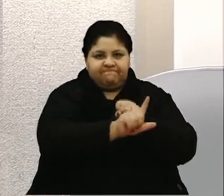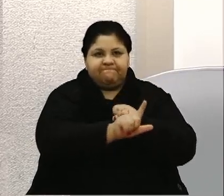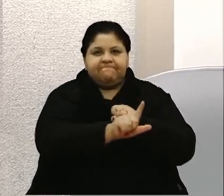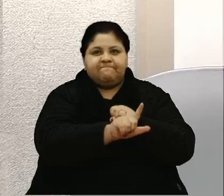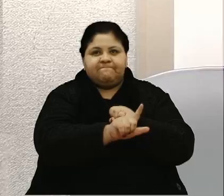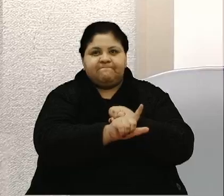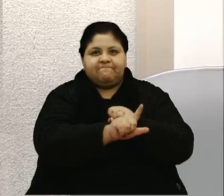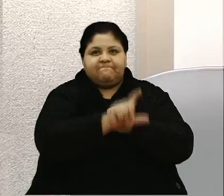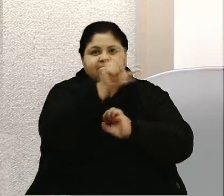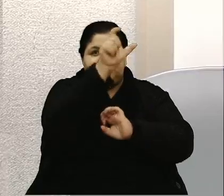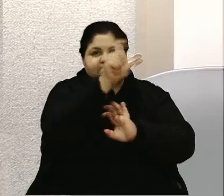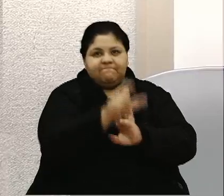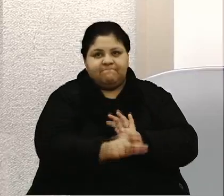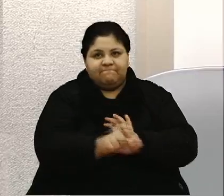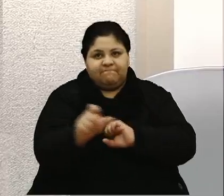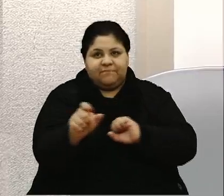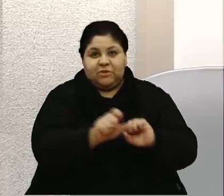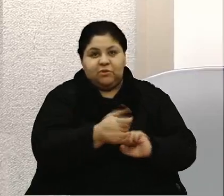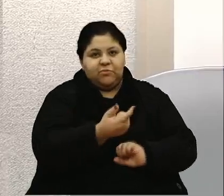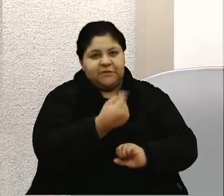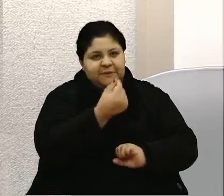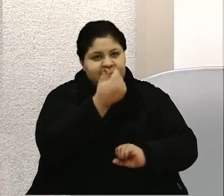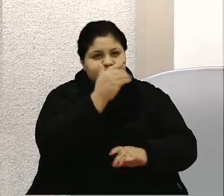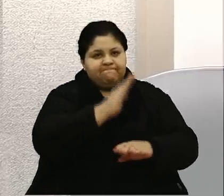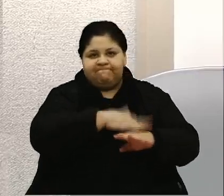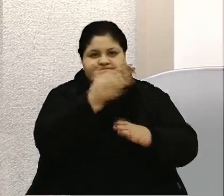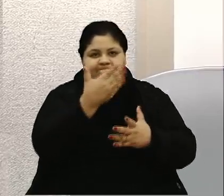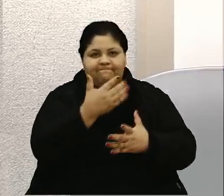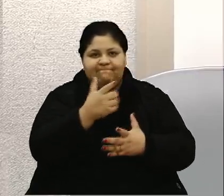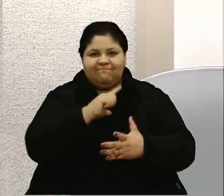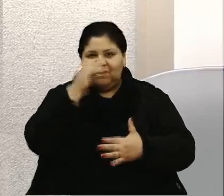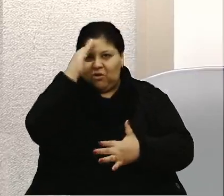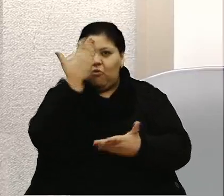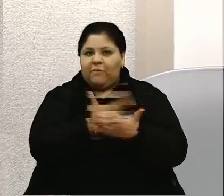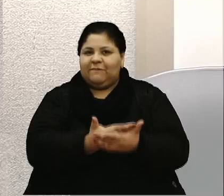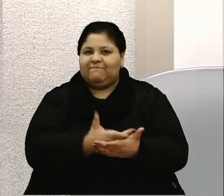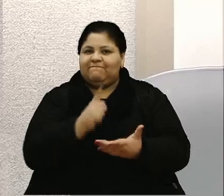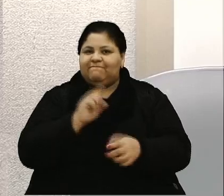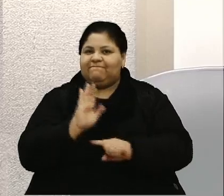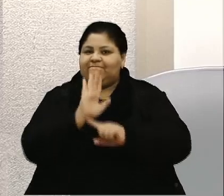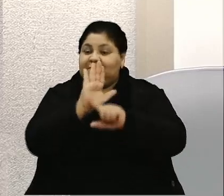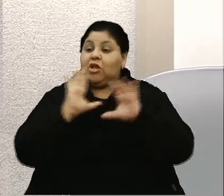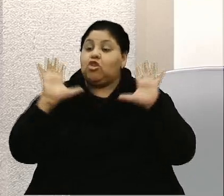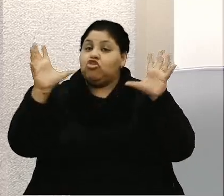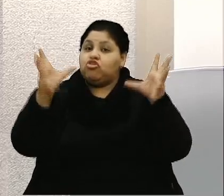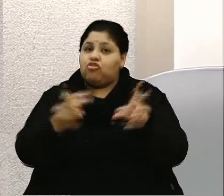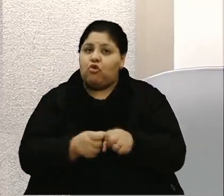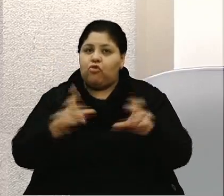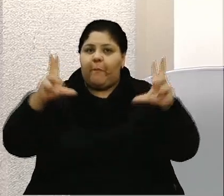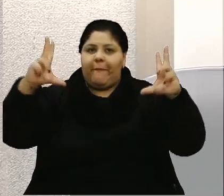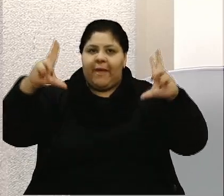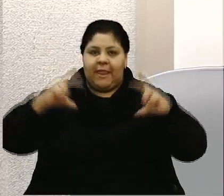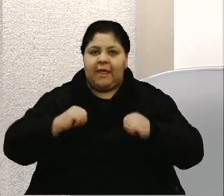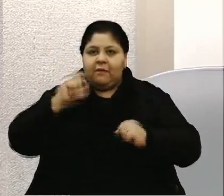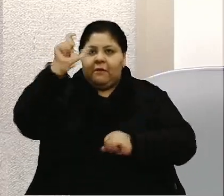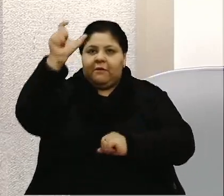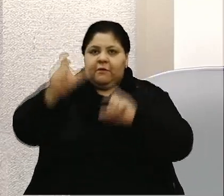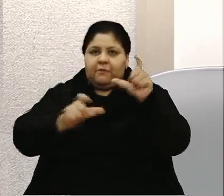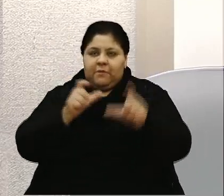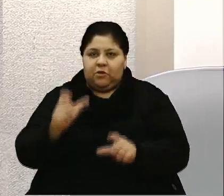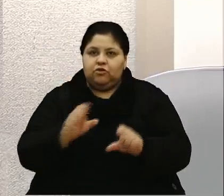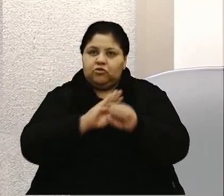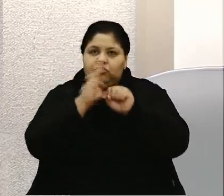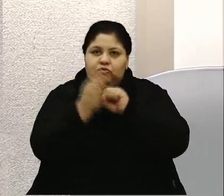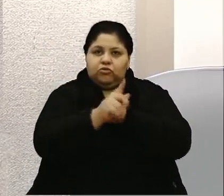de pessoas com poder aquisitivo maiores. Isso não dá para acreditar. Nós temos que ajudar todos. Eles merecem, mas o pessoal do Glória merece, o